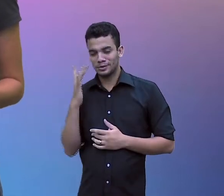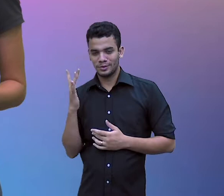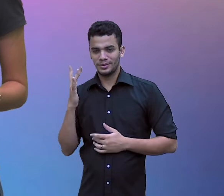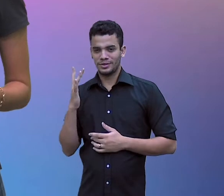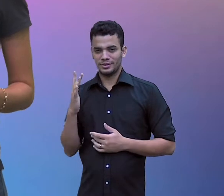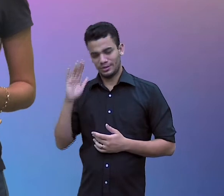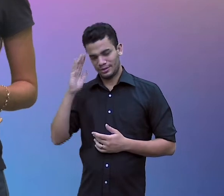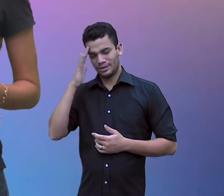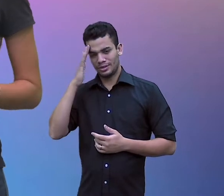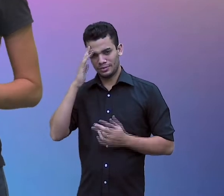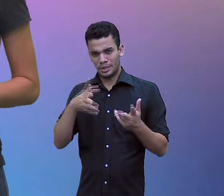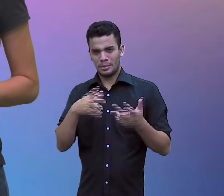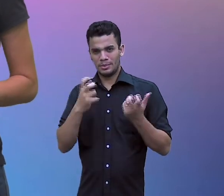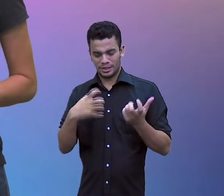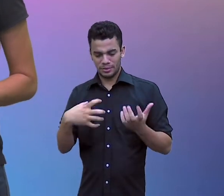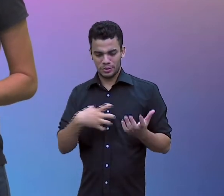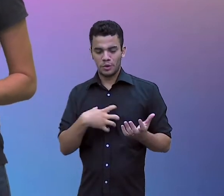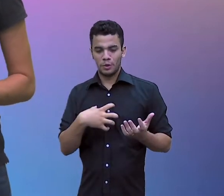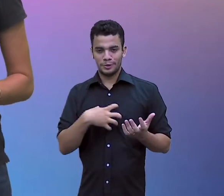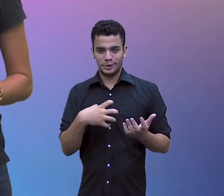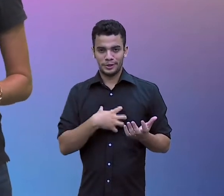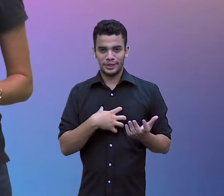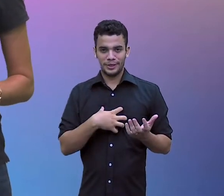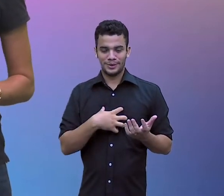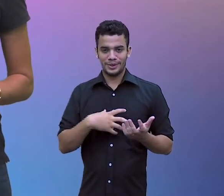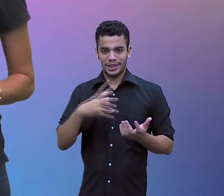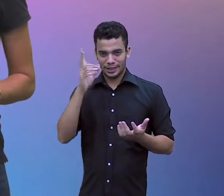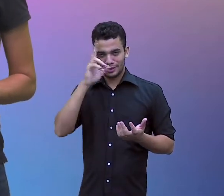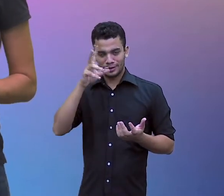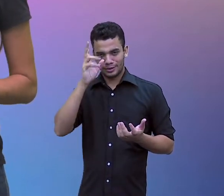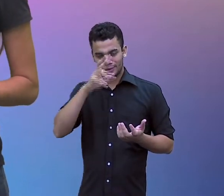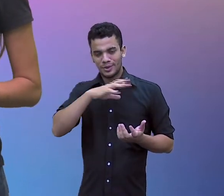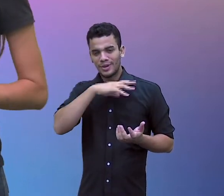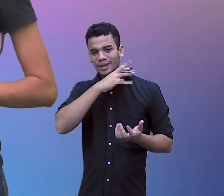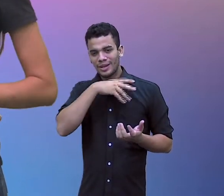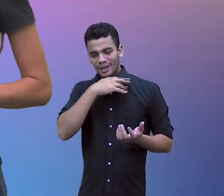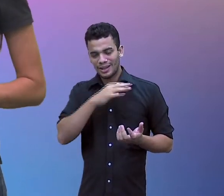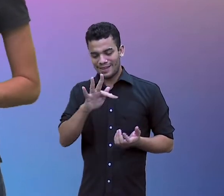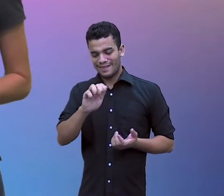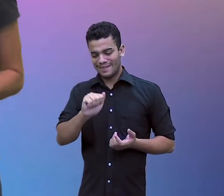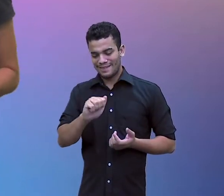com características humanas, ok?